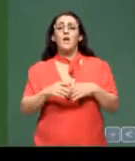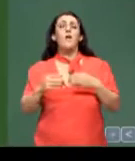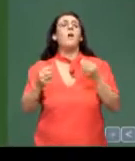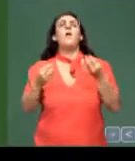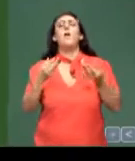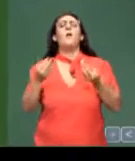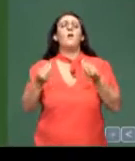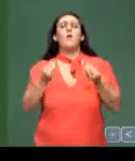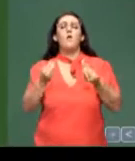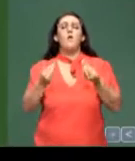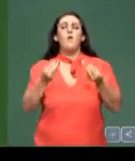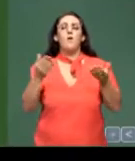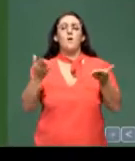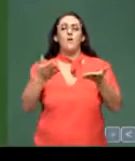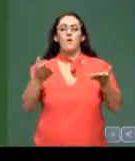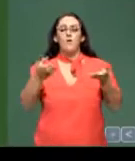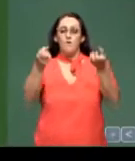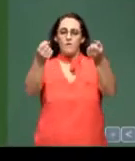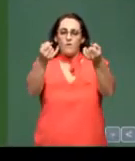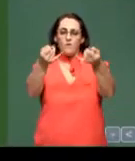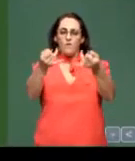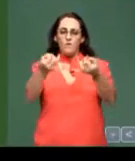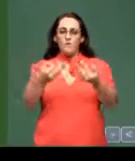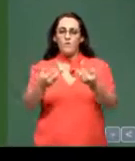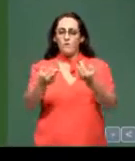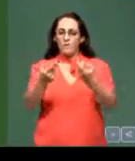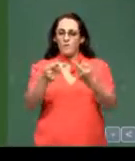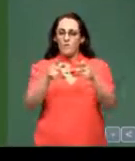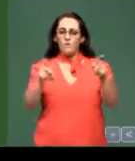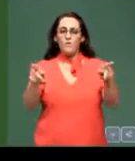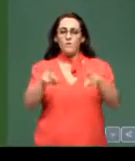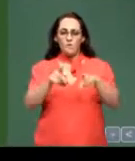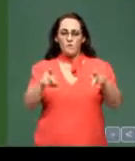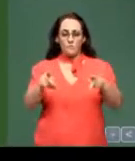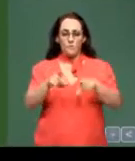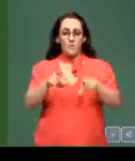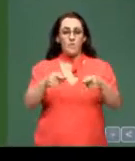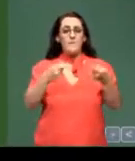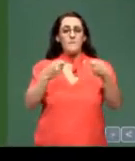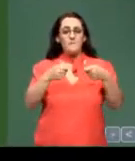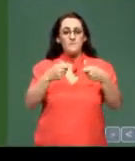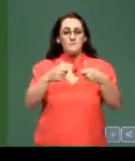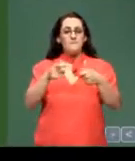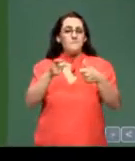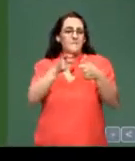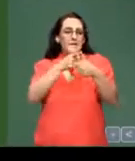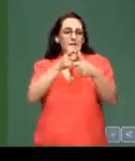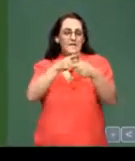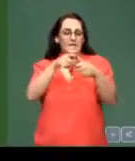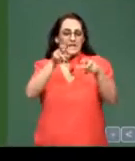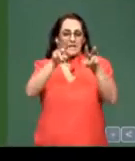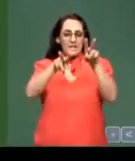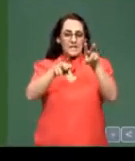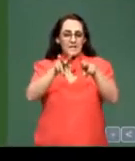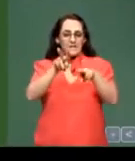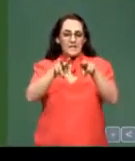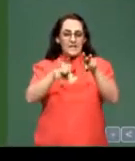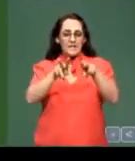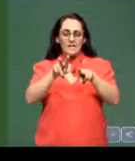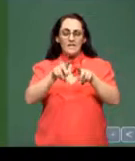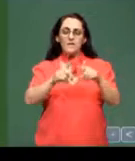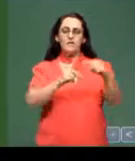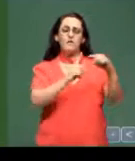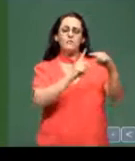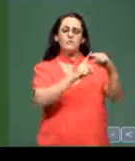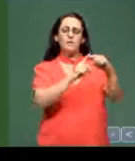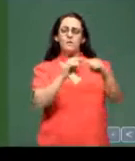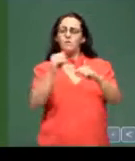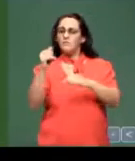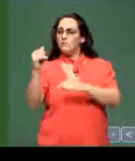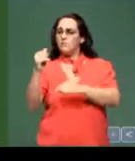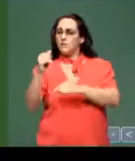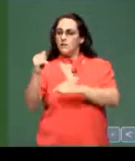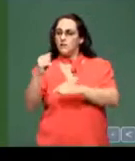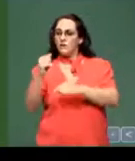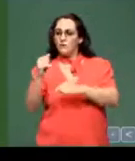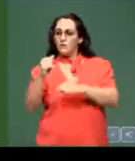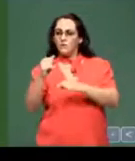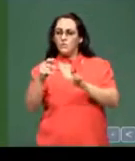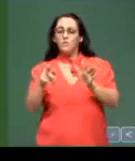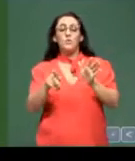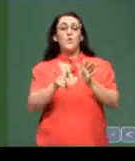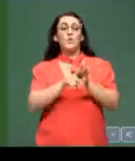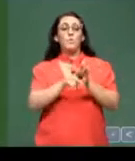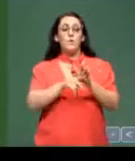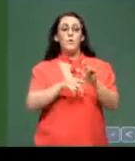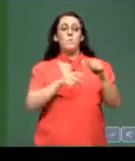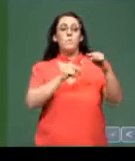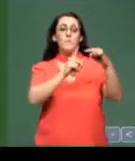Eliana acabou de fazer. Vou analisar primeiro o sinal. Número positivo vezes negativo, mais vezes menos